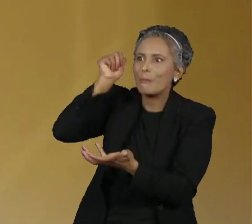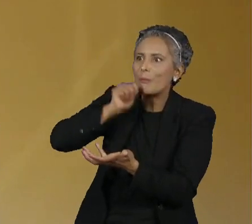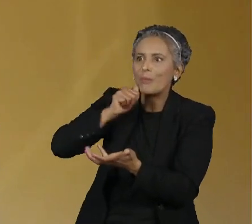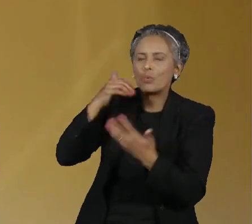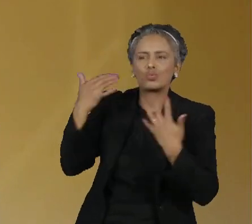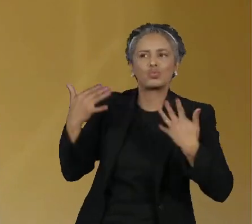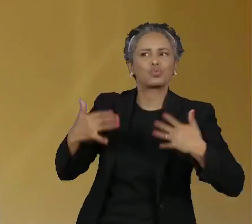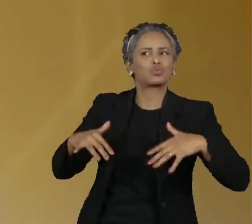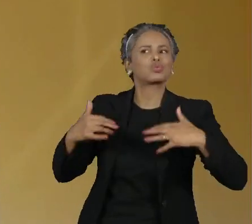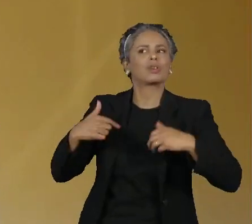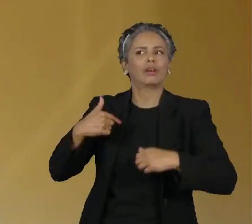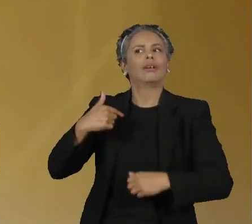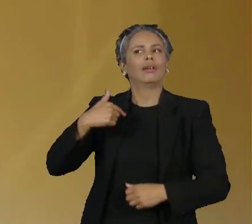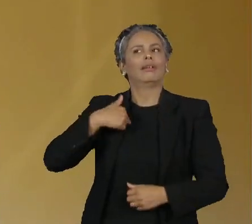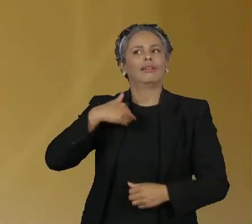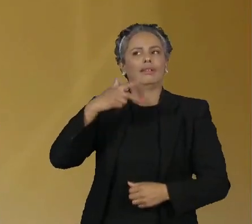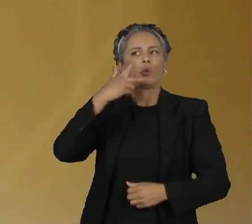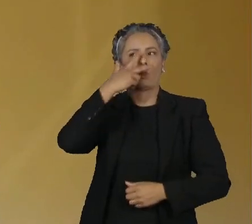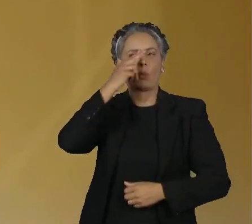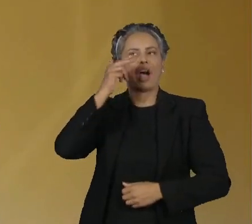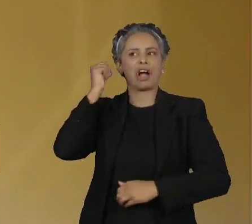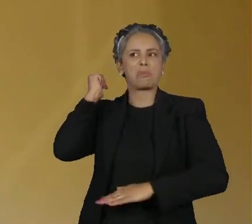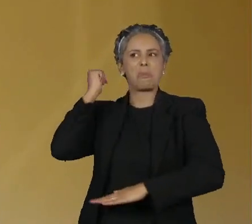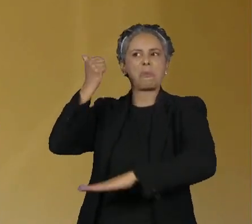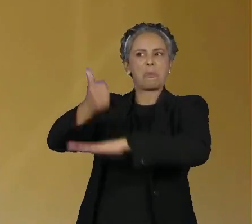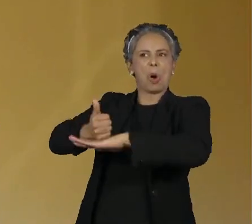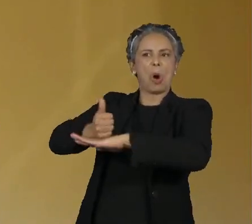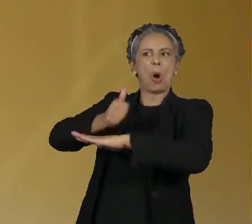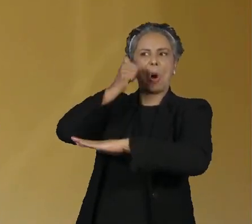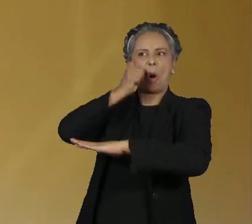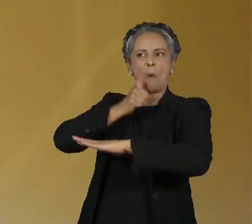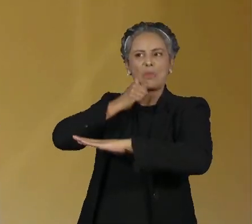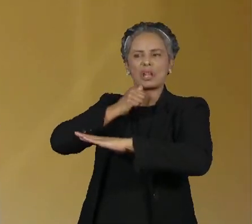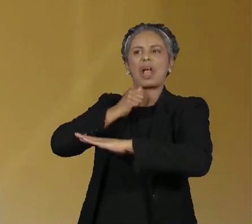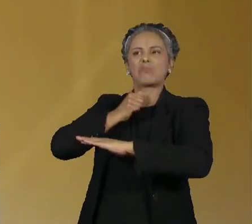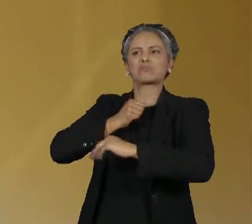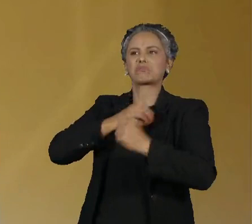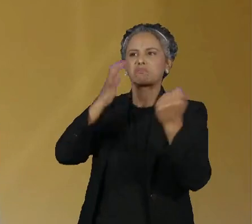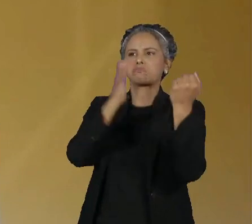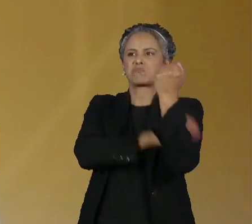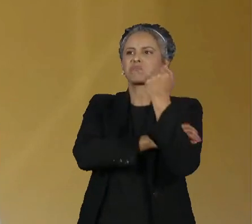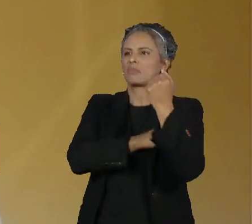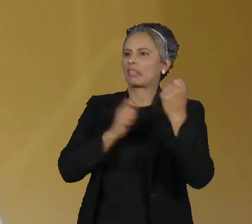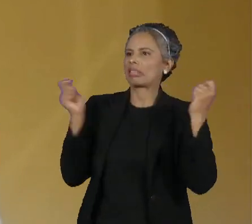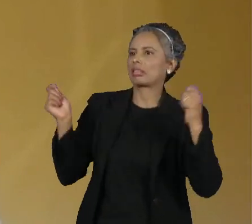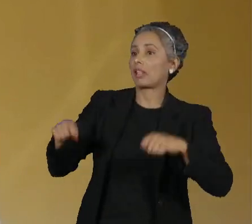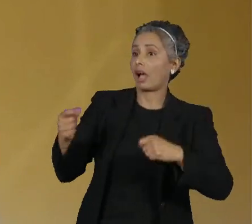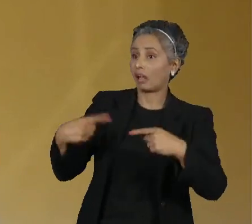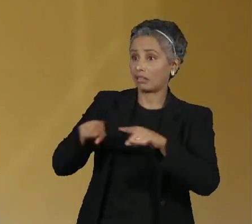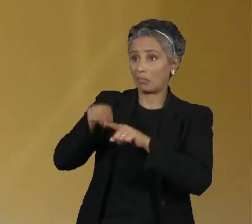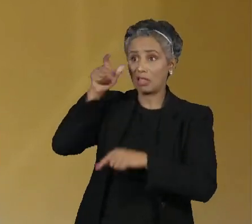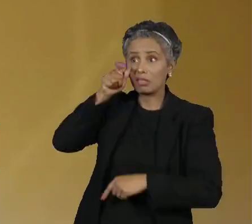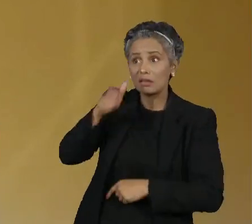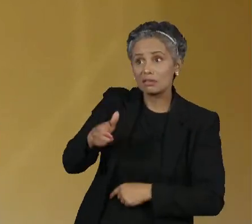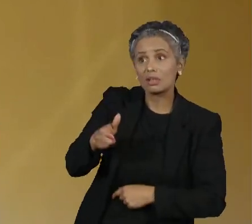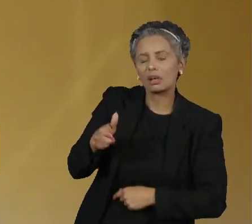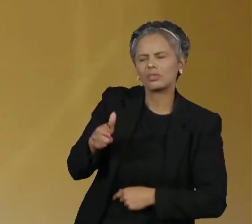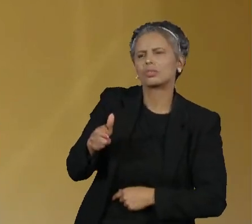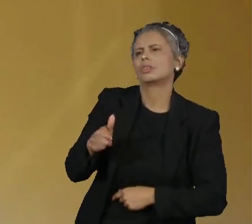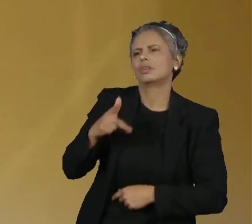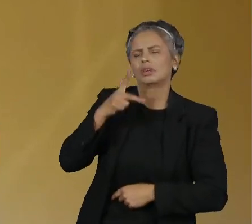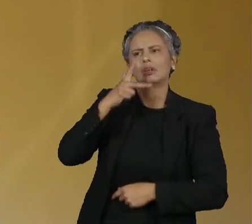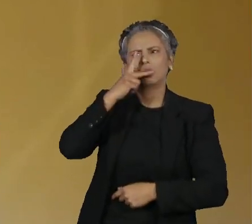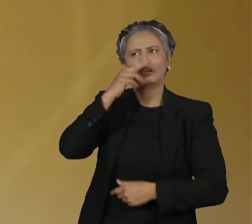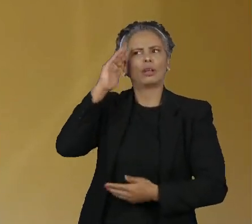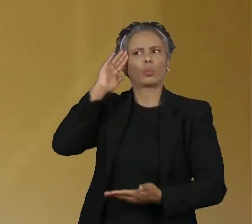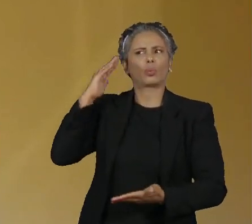que que simbolicamente tem um efeito bastante interessante. E aí, a partir daí, eu acredito que tem muitas